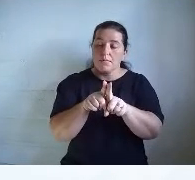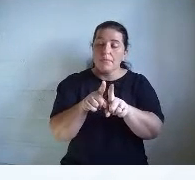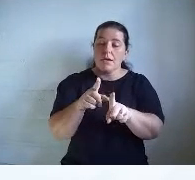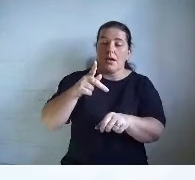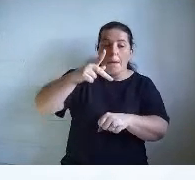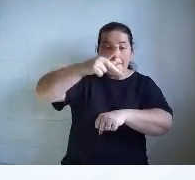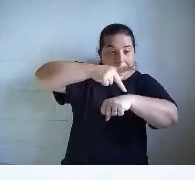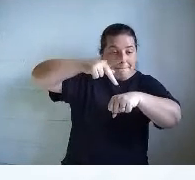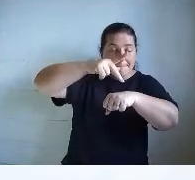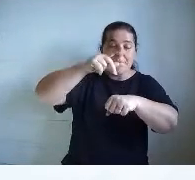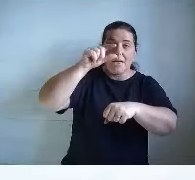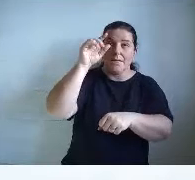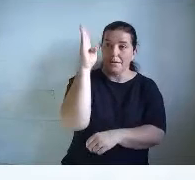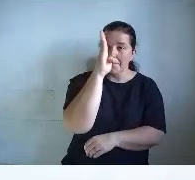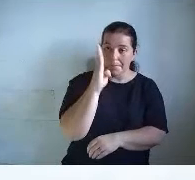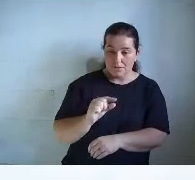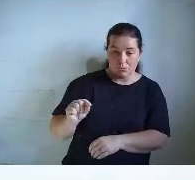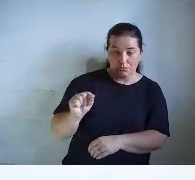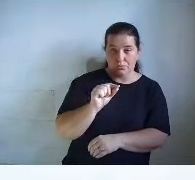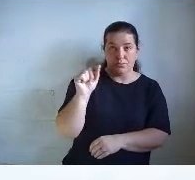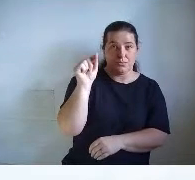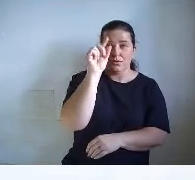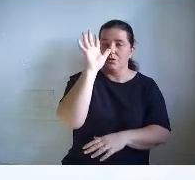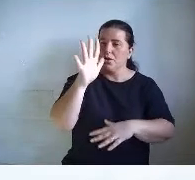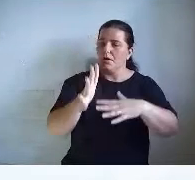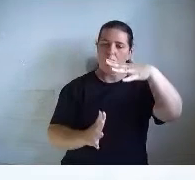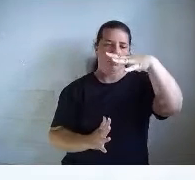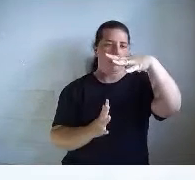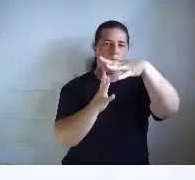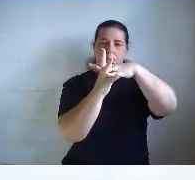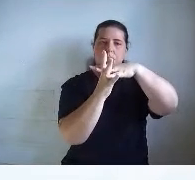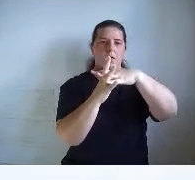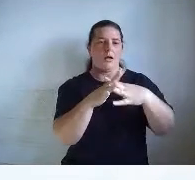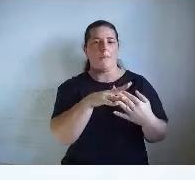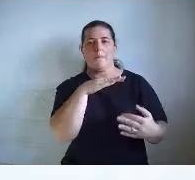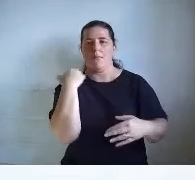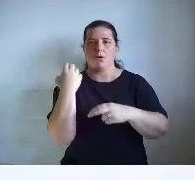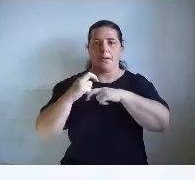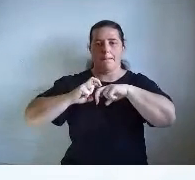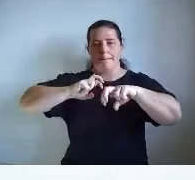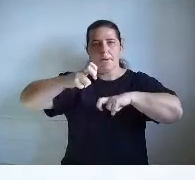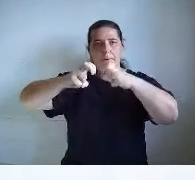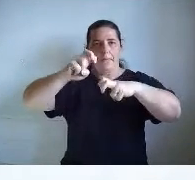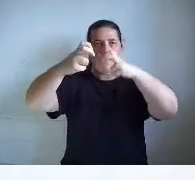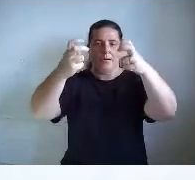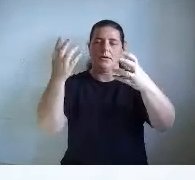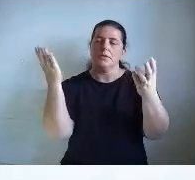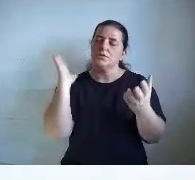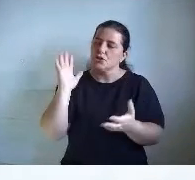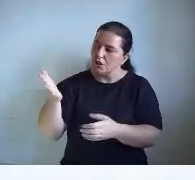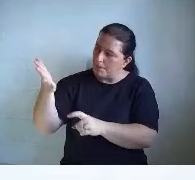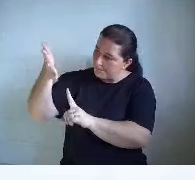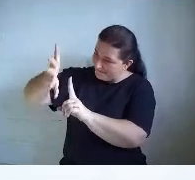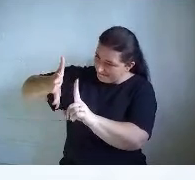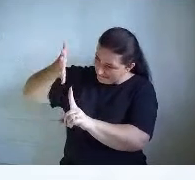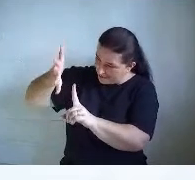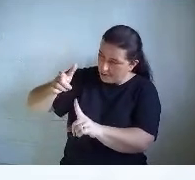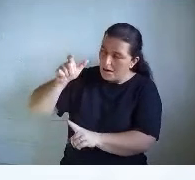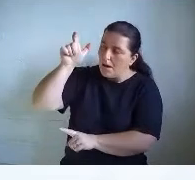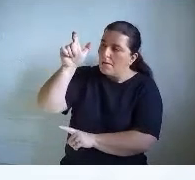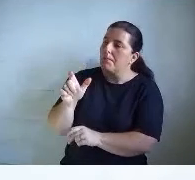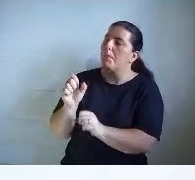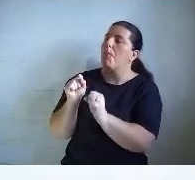passamos os Estados Unidos em número de morte. Então, eu quero passar a palavra já para a senhora, para que a senhora possa